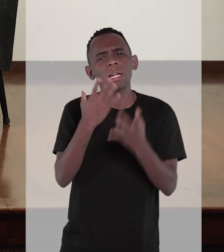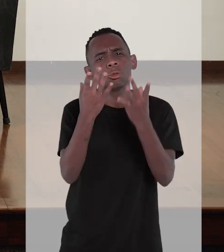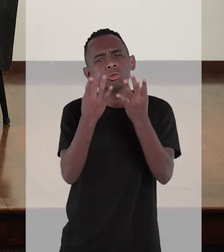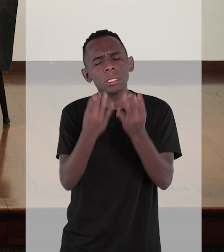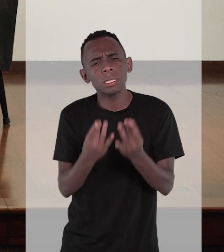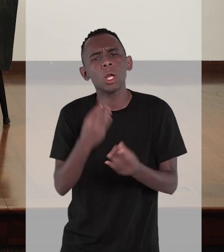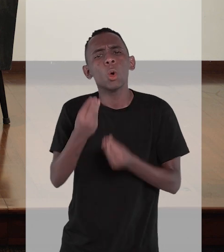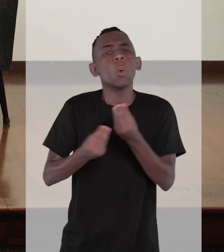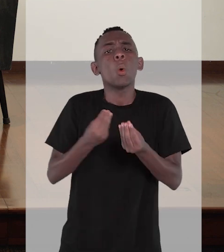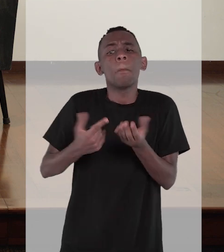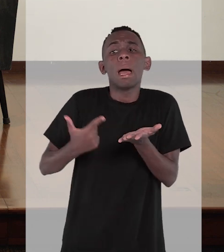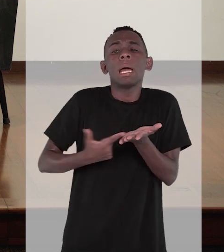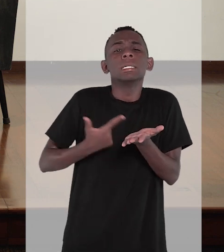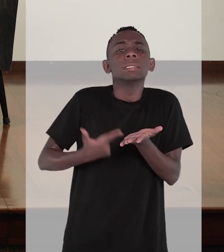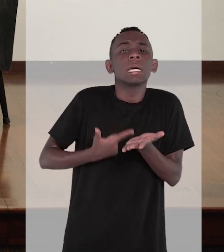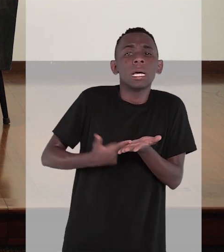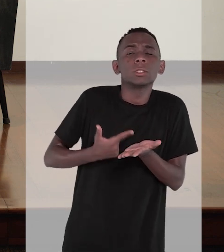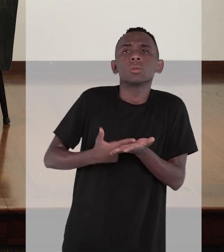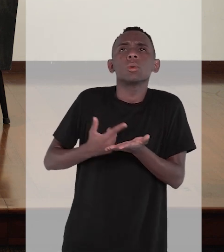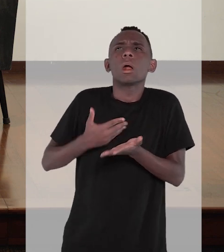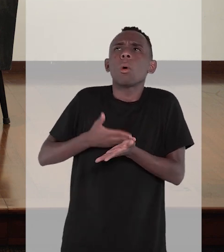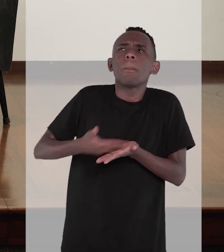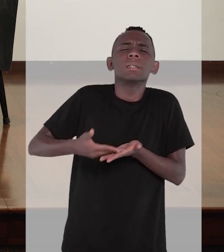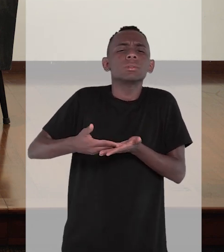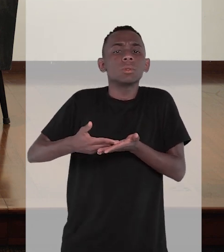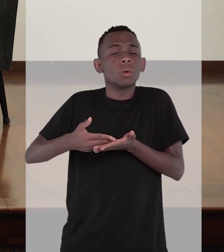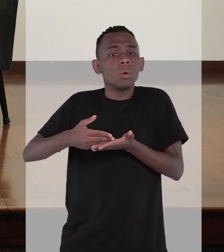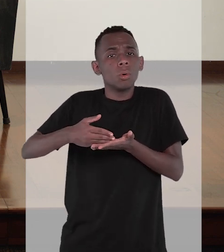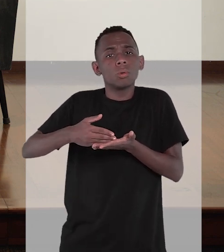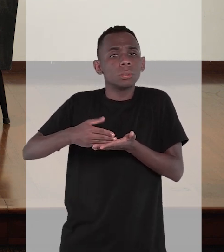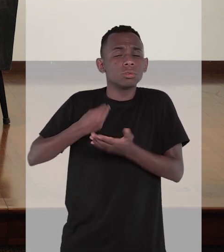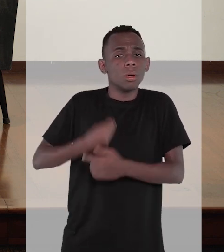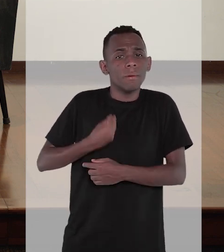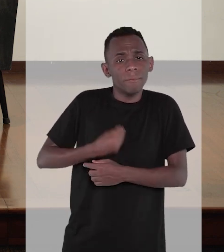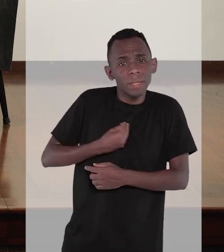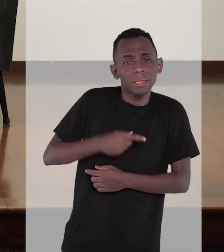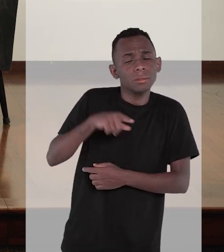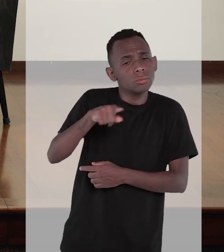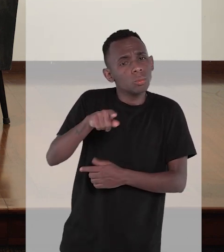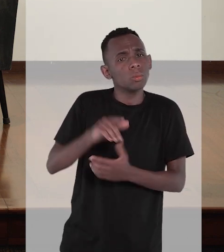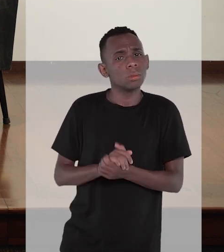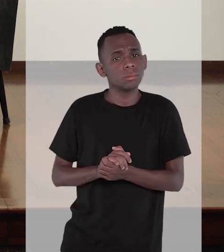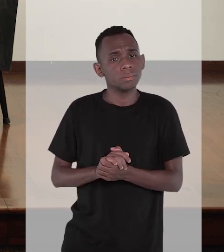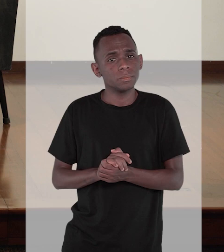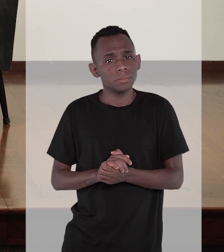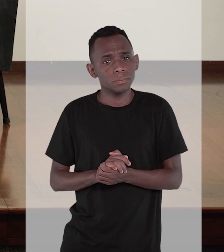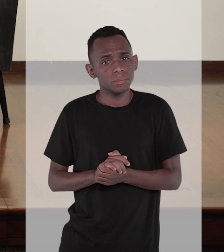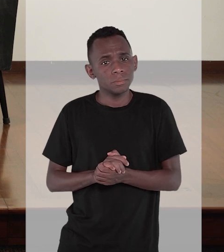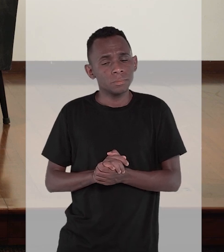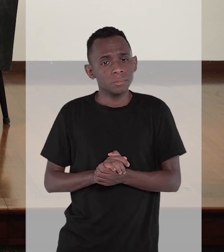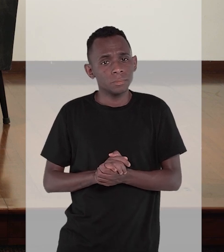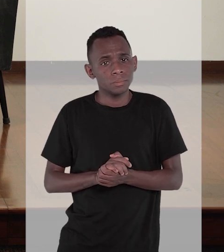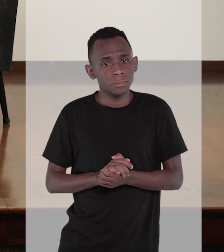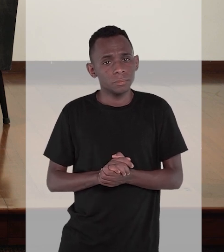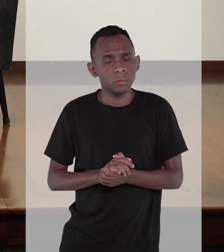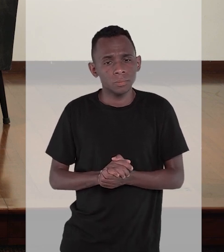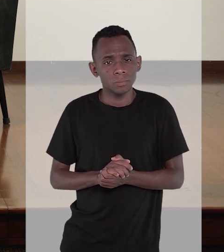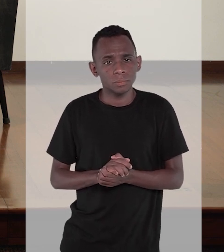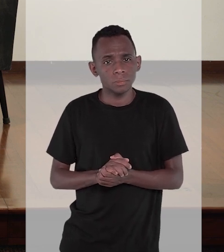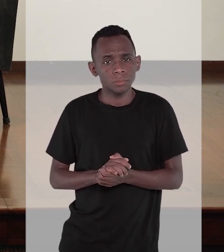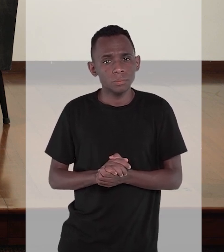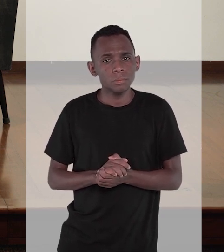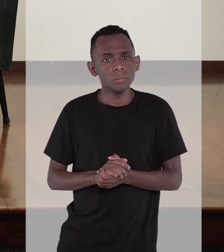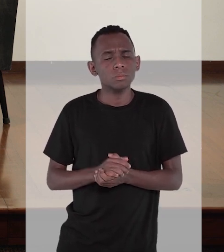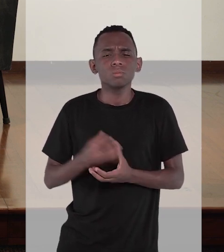pouco da história da literatura na sua vida. Como é que o livro entrou? Quem leu o livro sabe, né? Essa pergunta aqui é boba, né? Porque só lê o